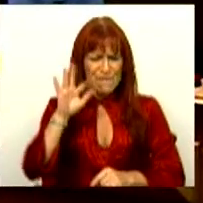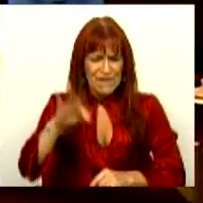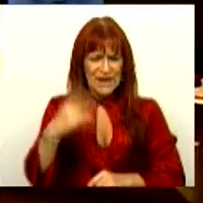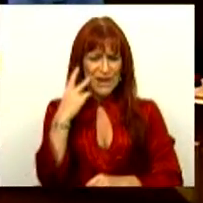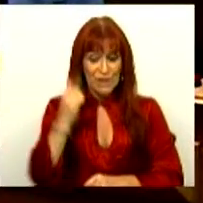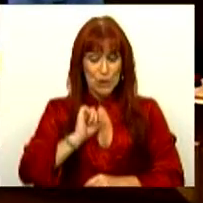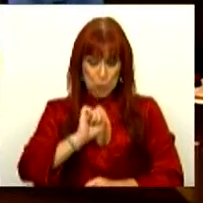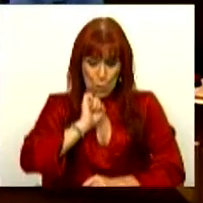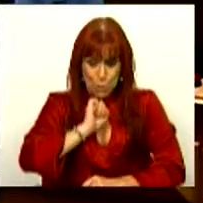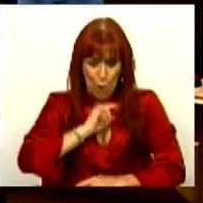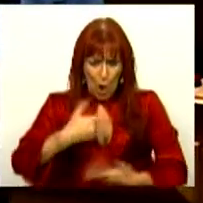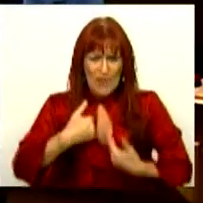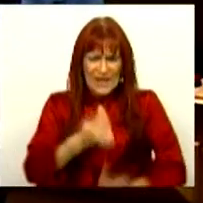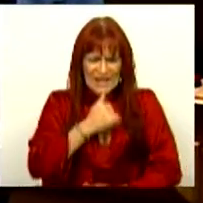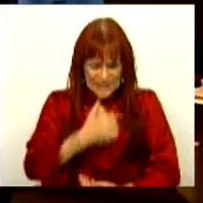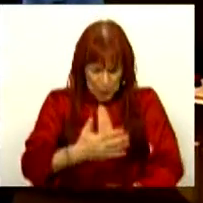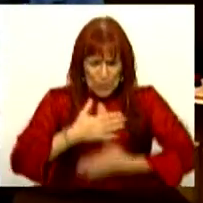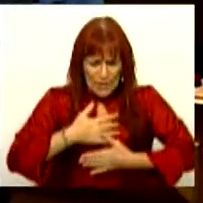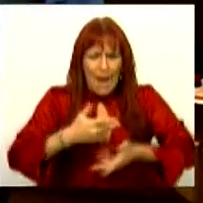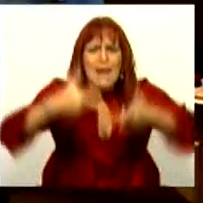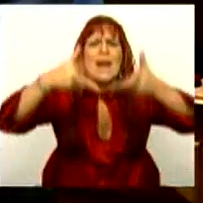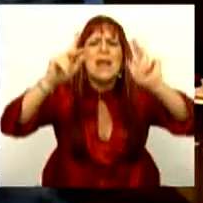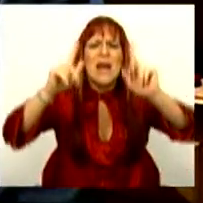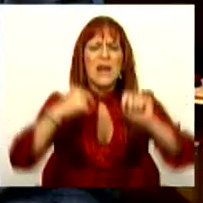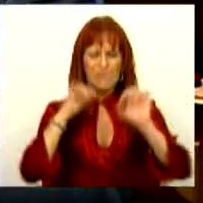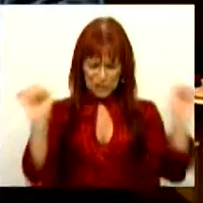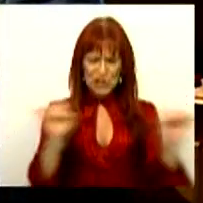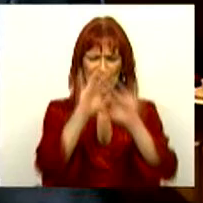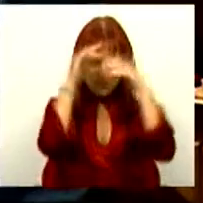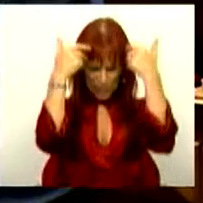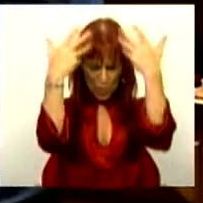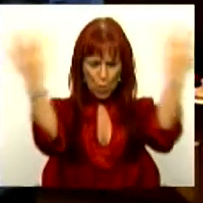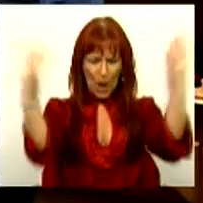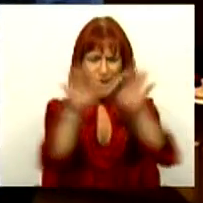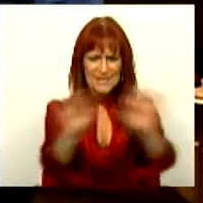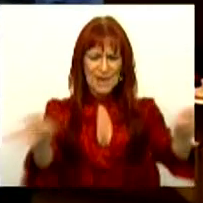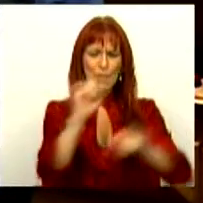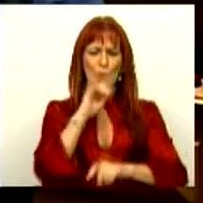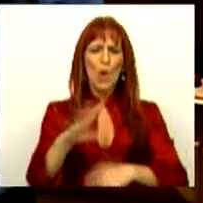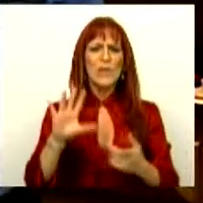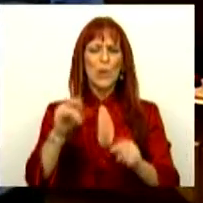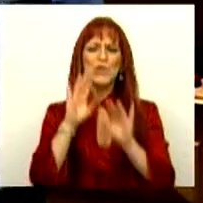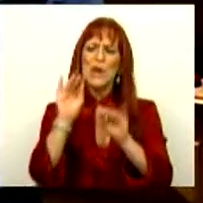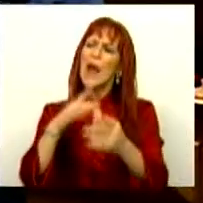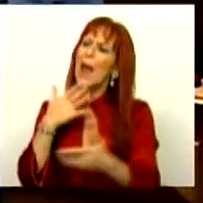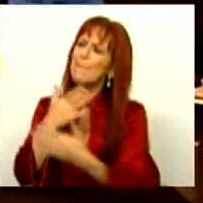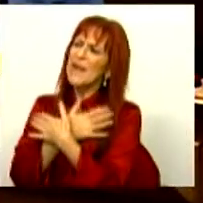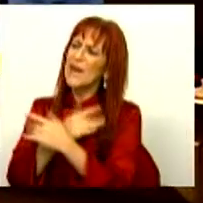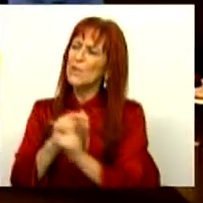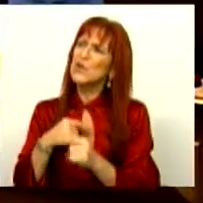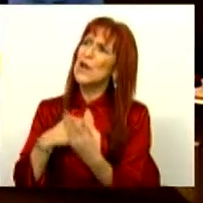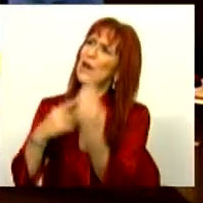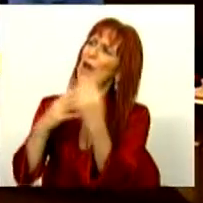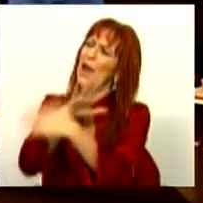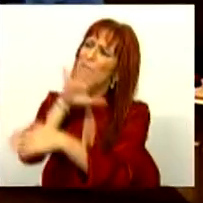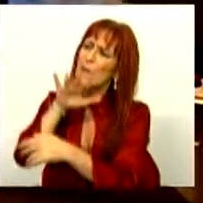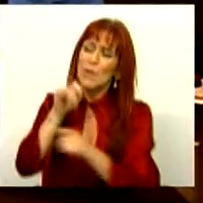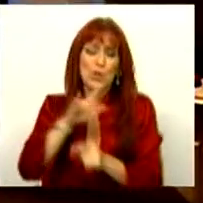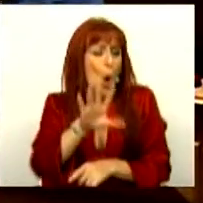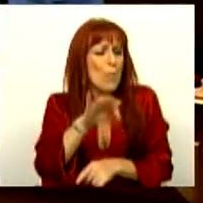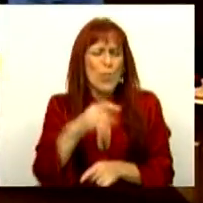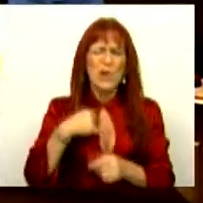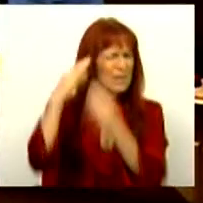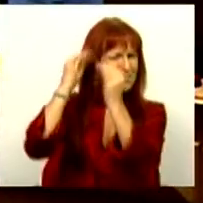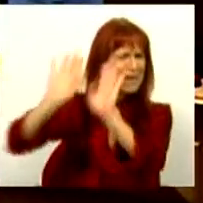para que eu possa ter essa decisão livre, esclarecida, séria, que me possa aconselhar com os meus amigos e com os meus familiares, ou que possa escolher não